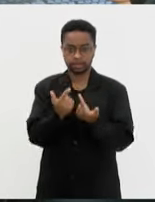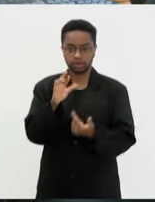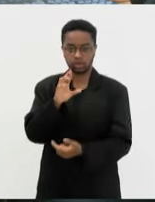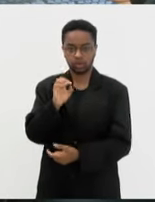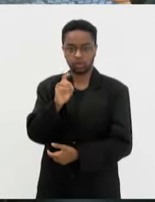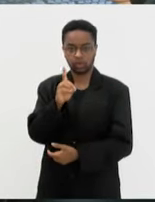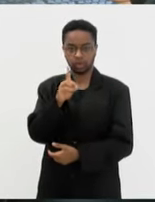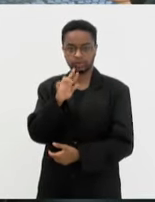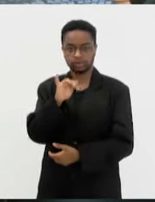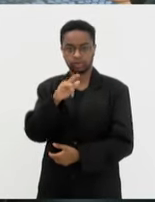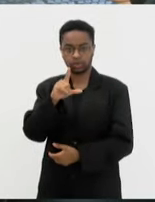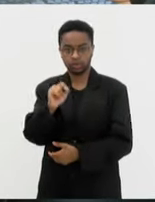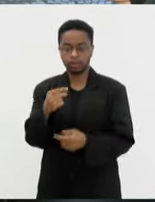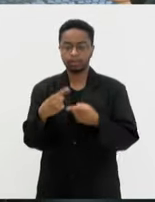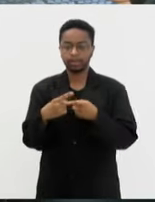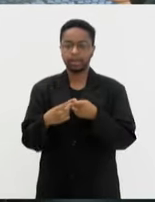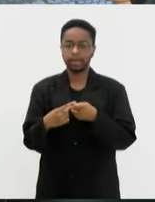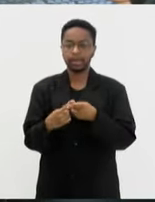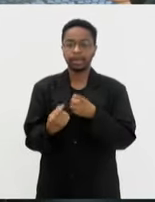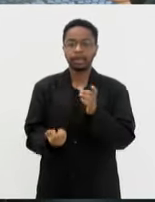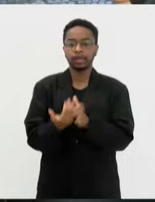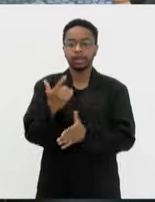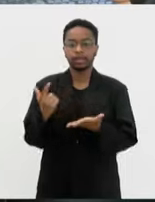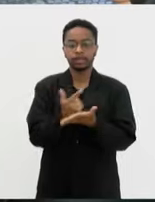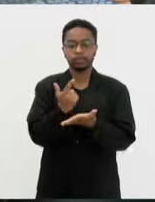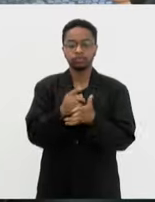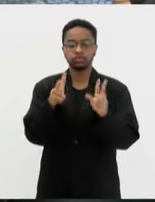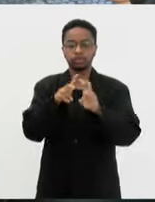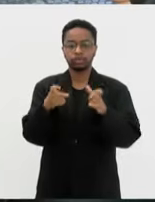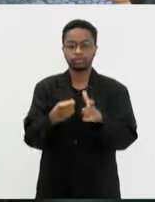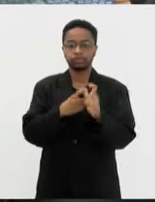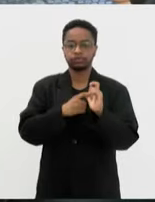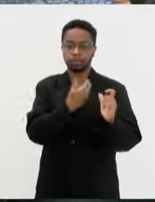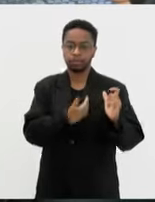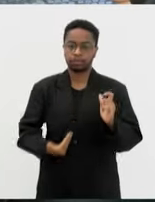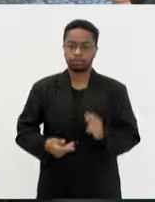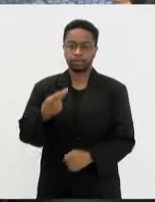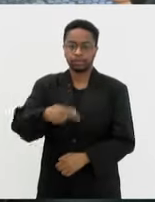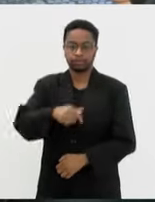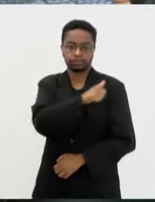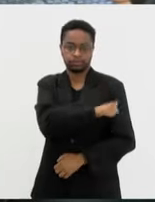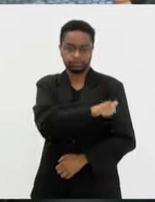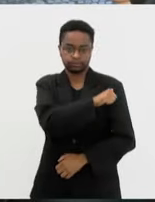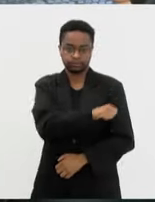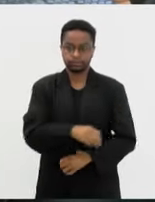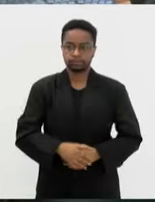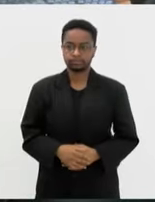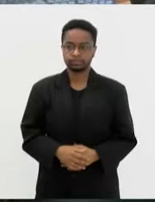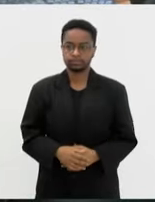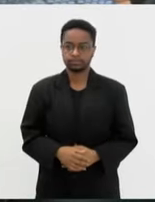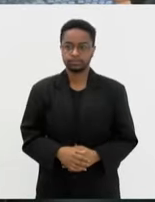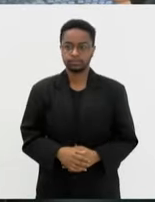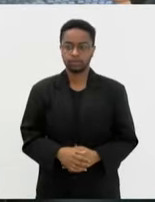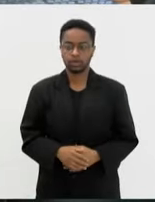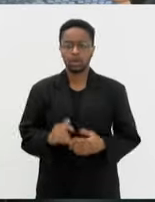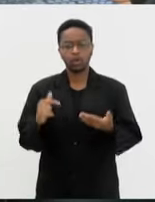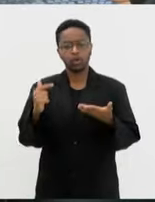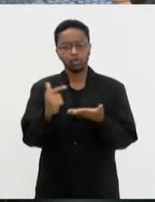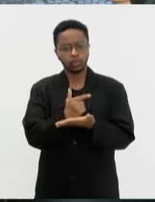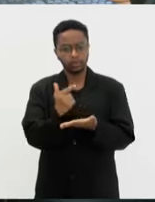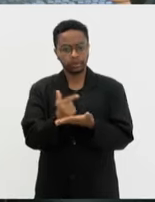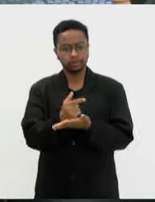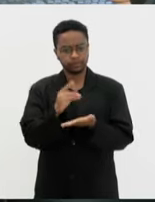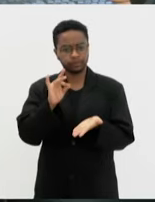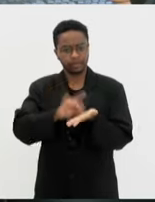Amorim, que está lançando um livro sobre a dívida pública do Estado do Rio. Paulo Vitor, esse livro é, na verdade,